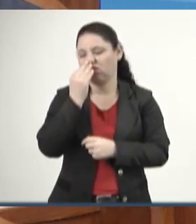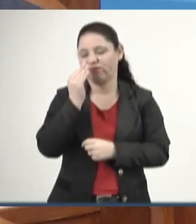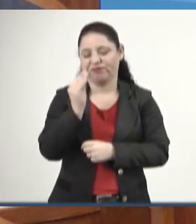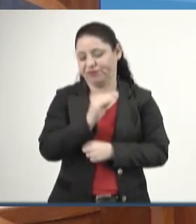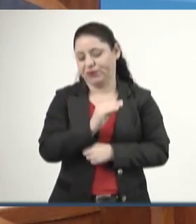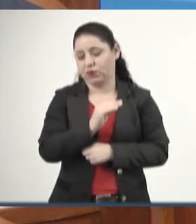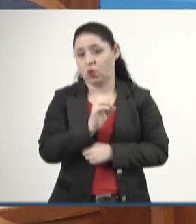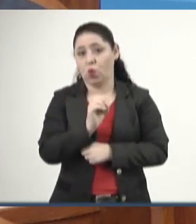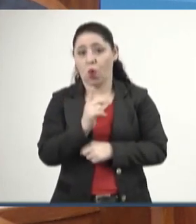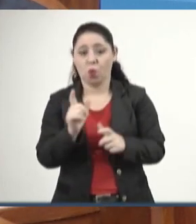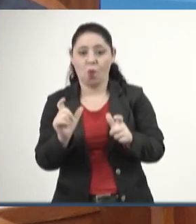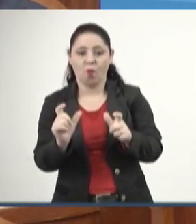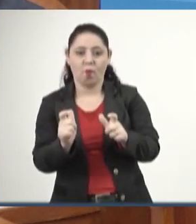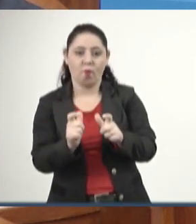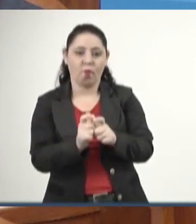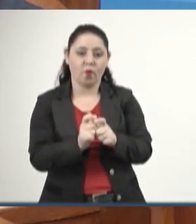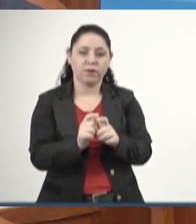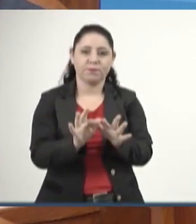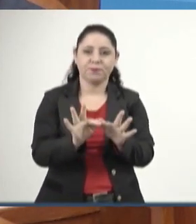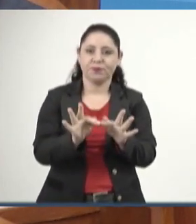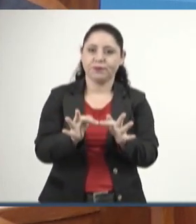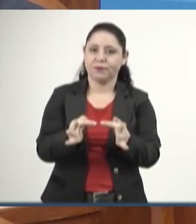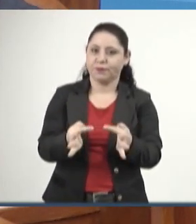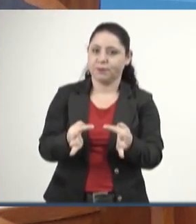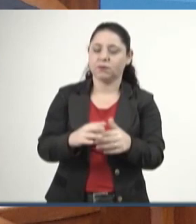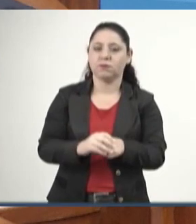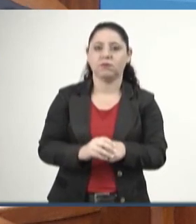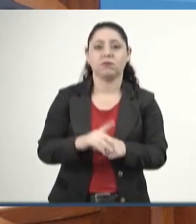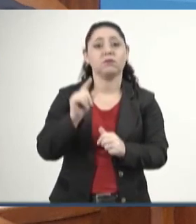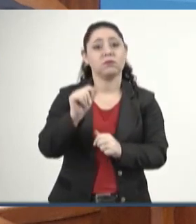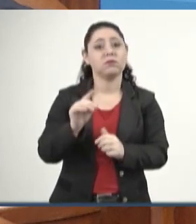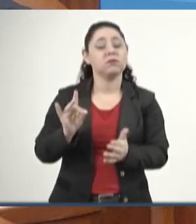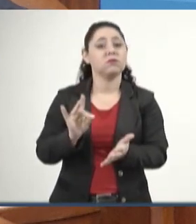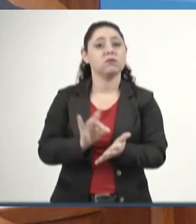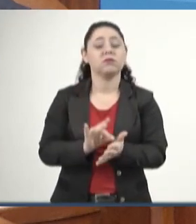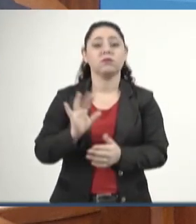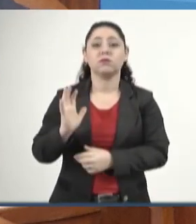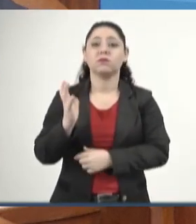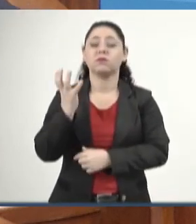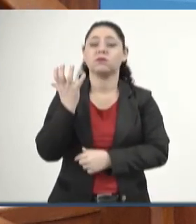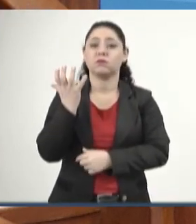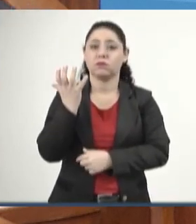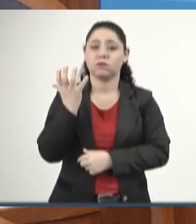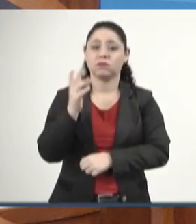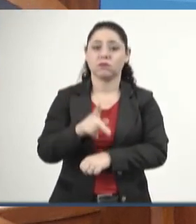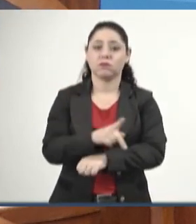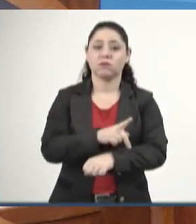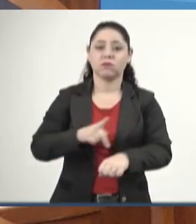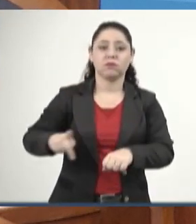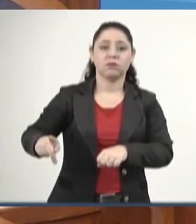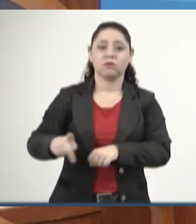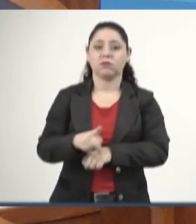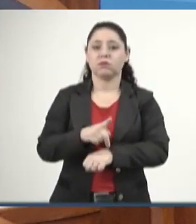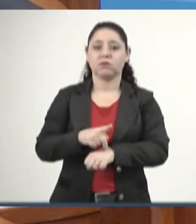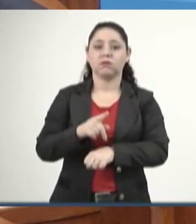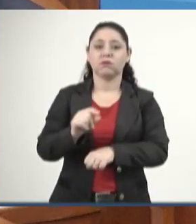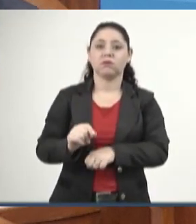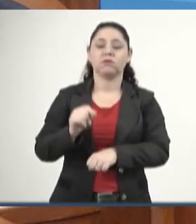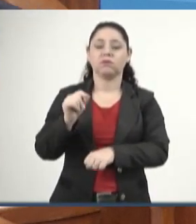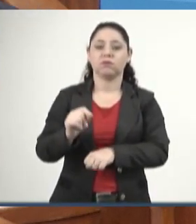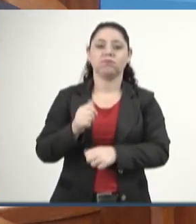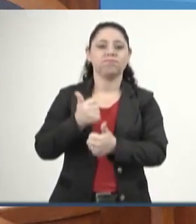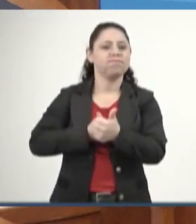menosprezado ou minimizado. O que de fato aconteceu neste país foi